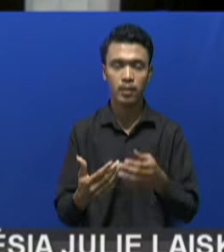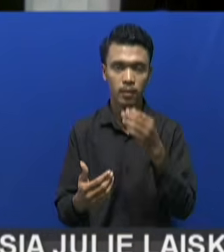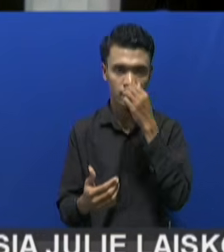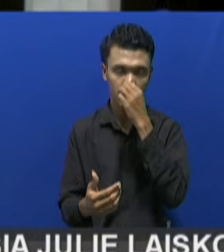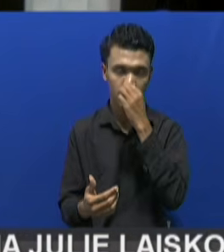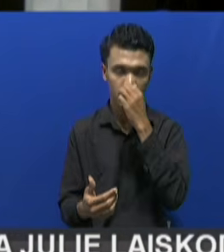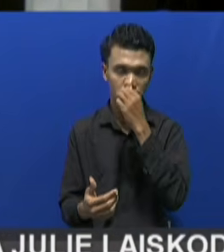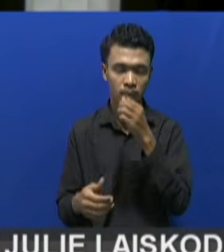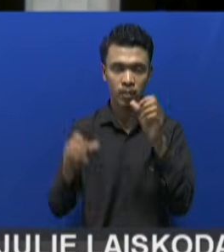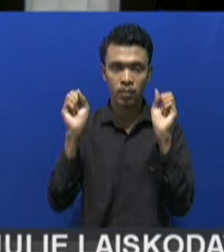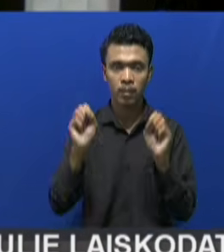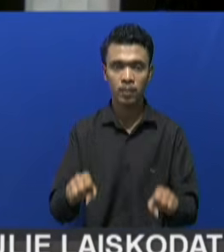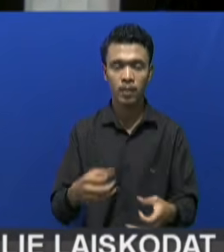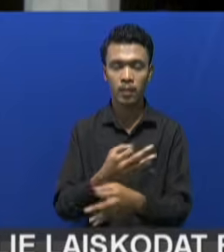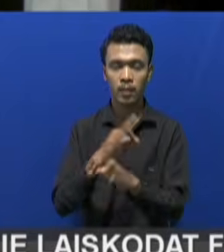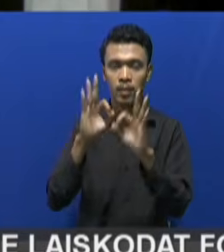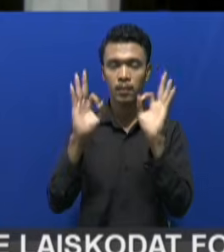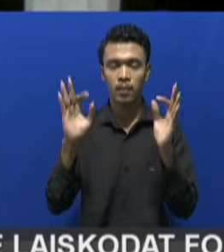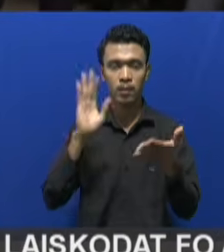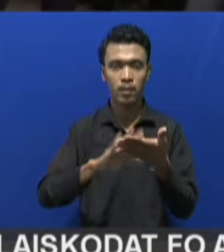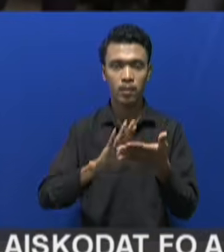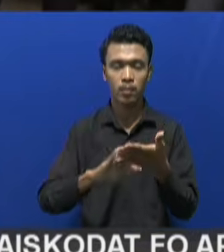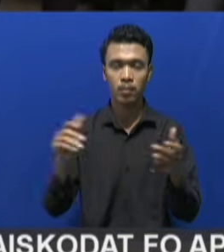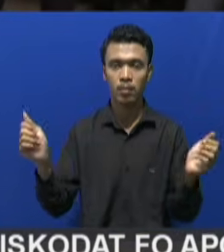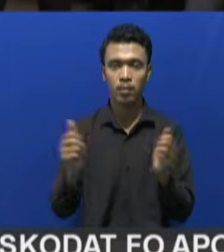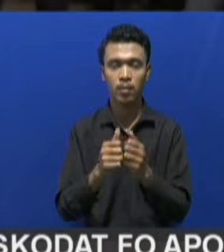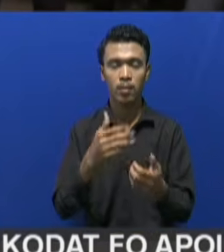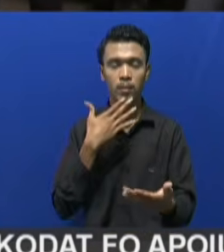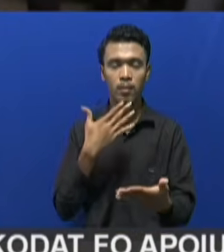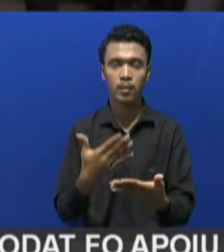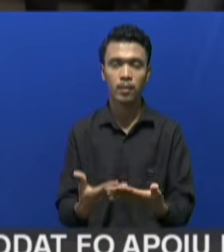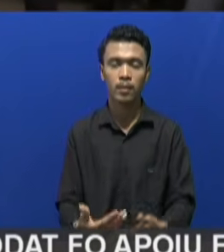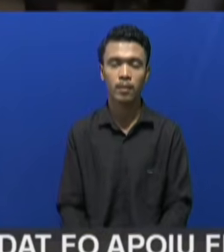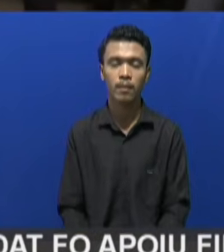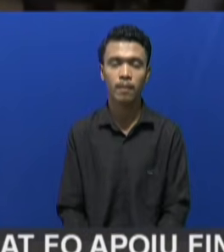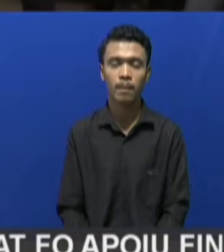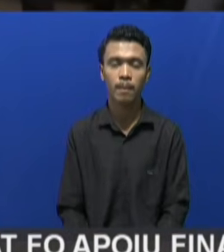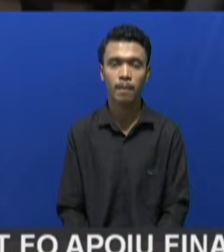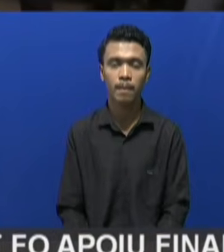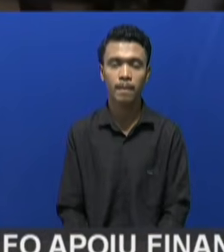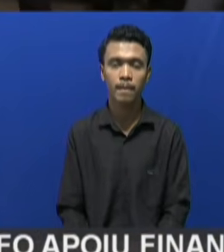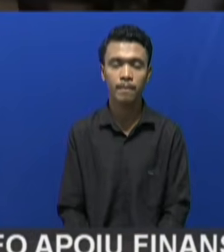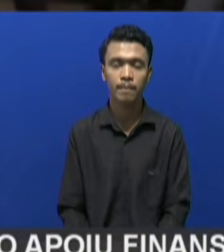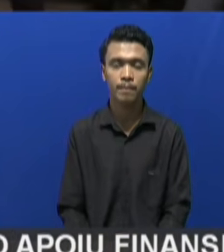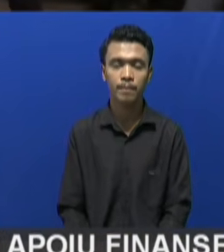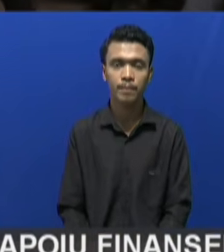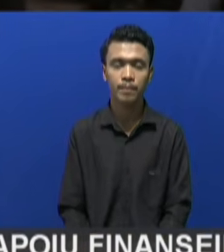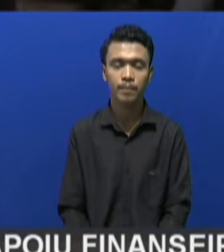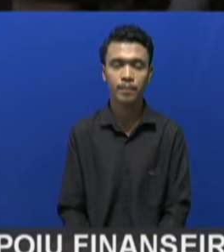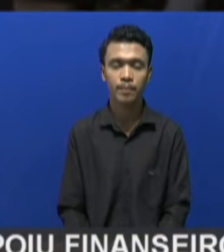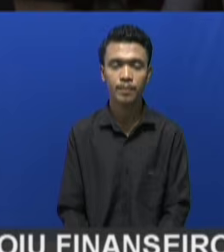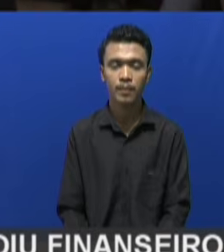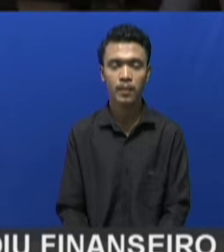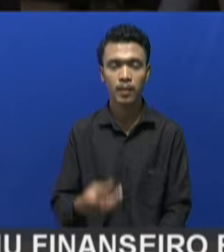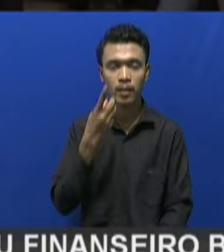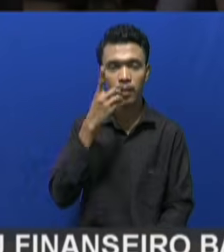BELE remata escola o DIA. Tia convintes no telespectadores e da NEMA declaração Rússia Ministra da